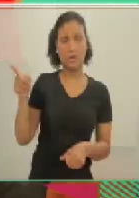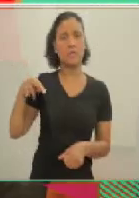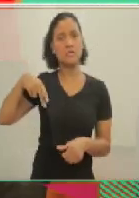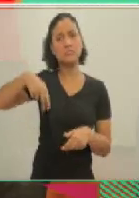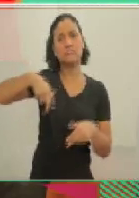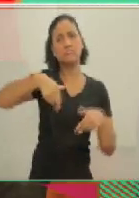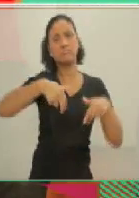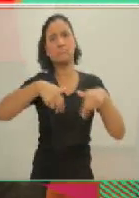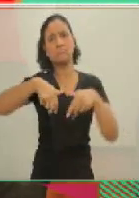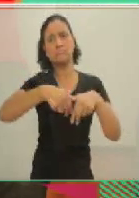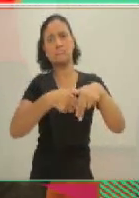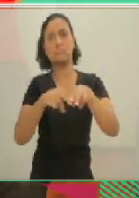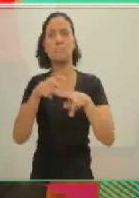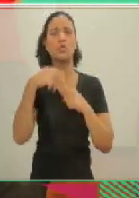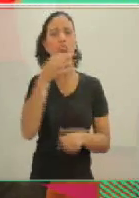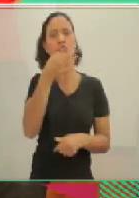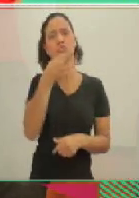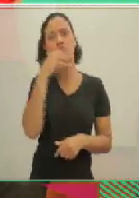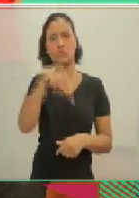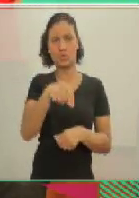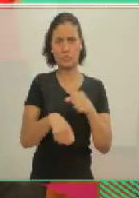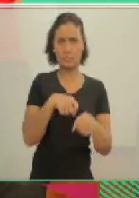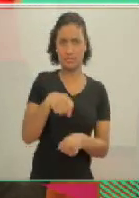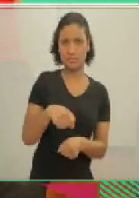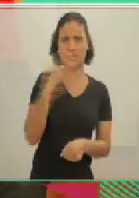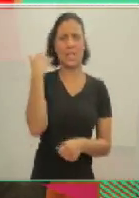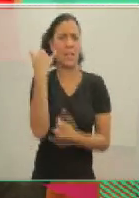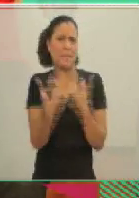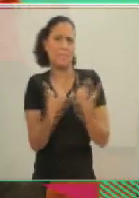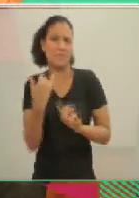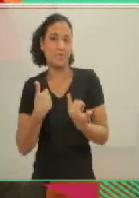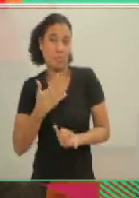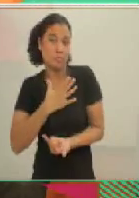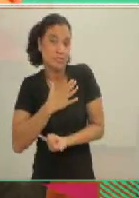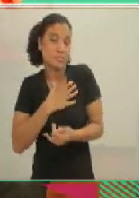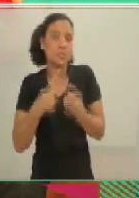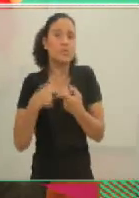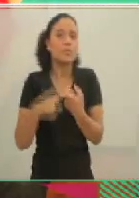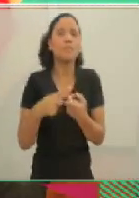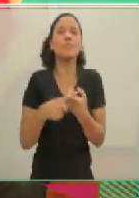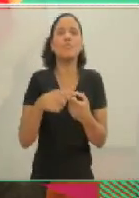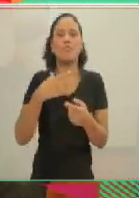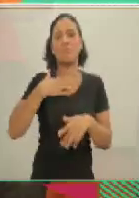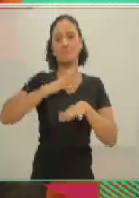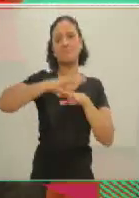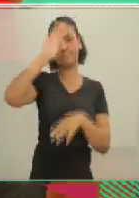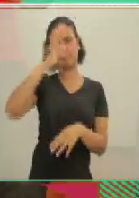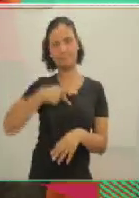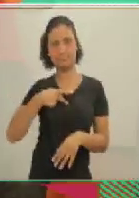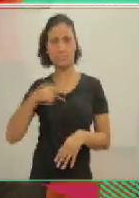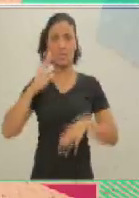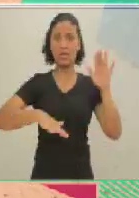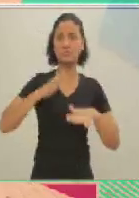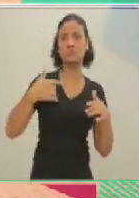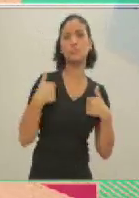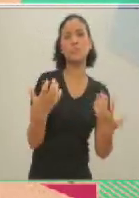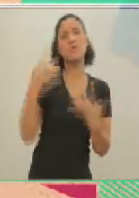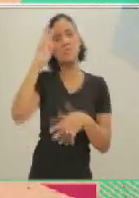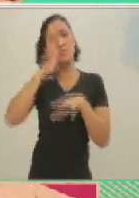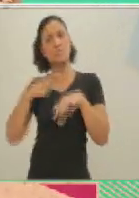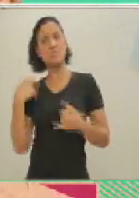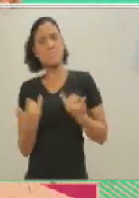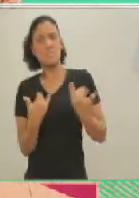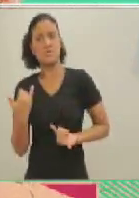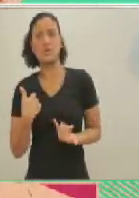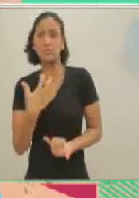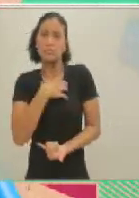ia seguindo pelo som do meu triciclo, né? E era uma brincadeira que eu gostava de fazer, porque eu ia com autonomia, porque às vezes eu queria